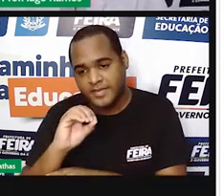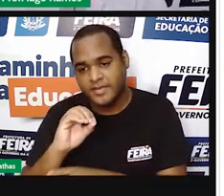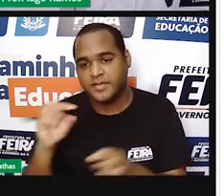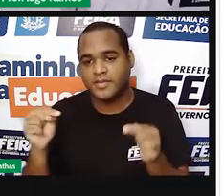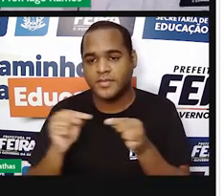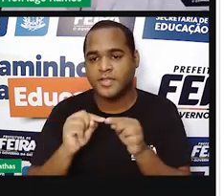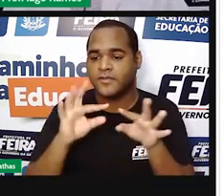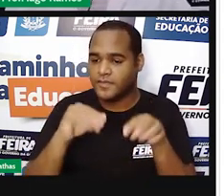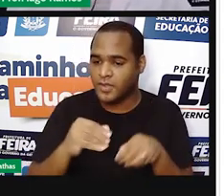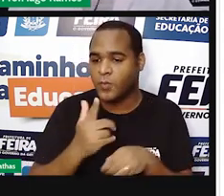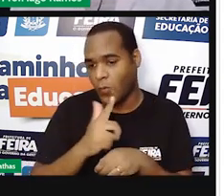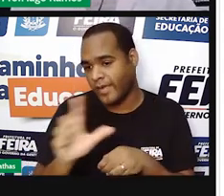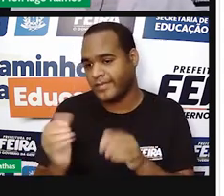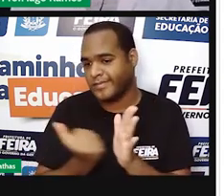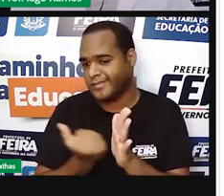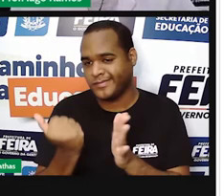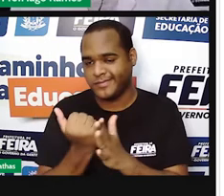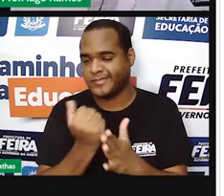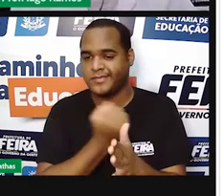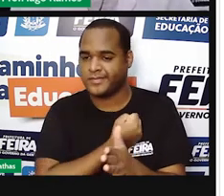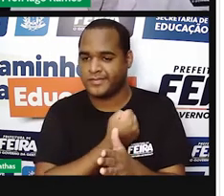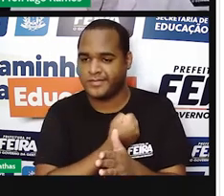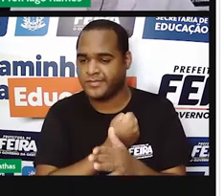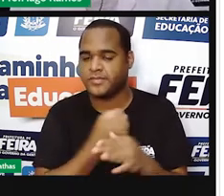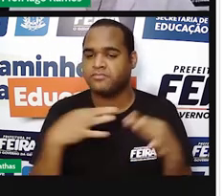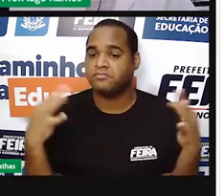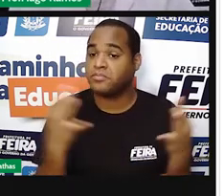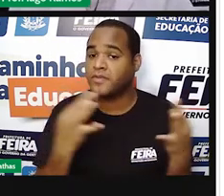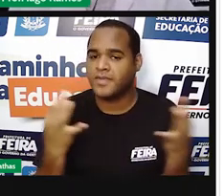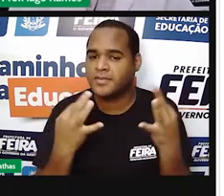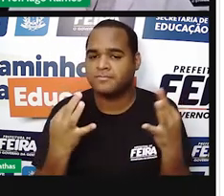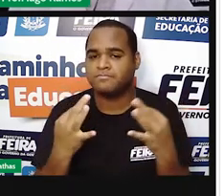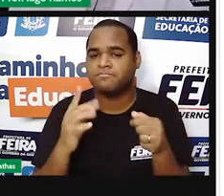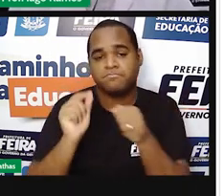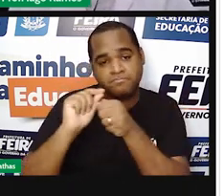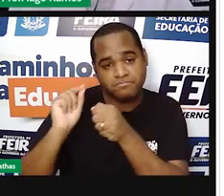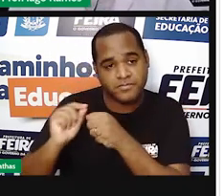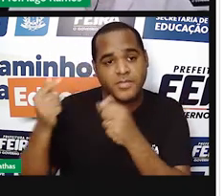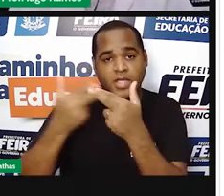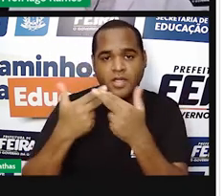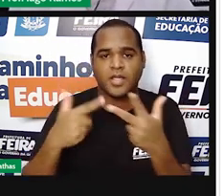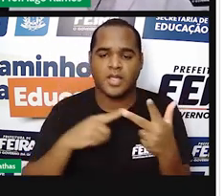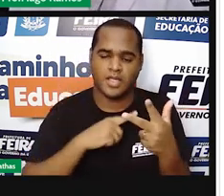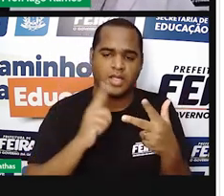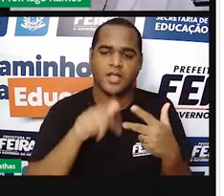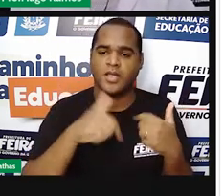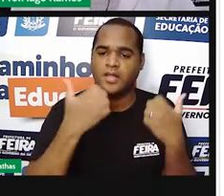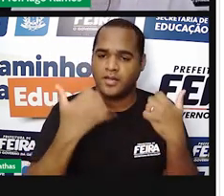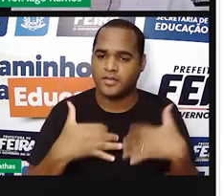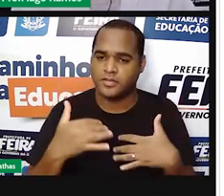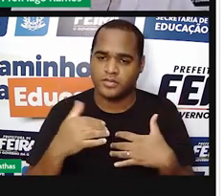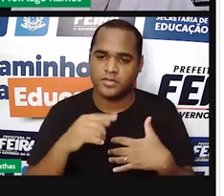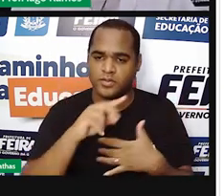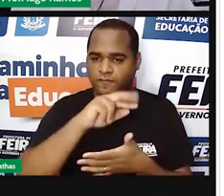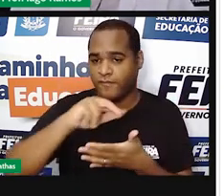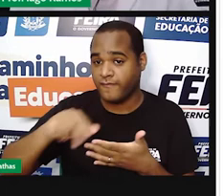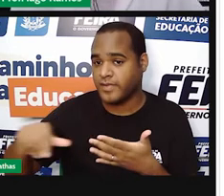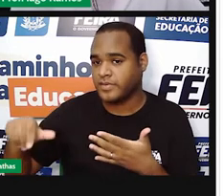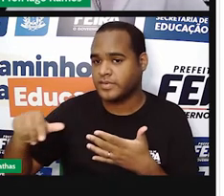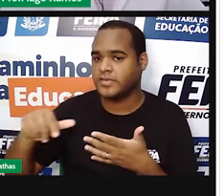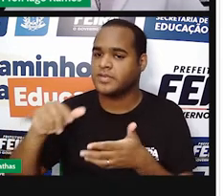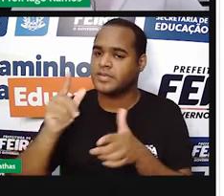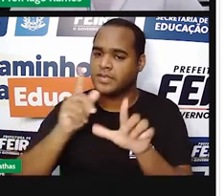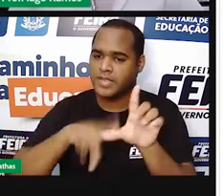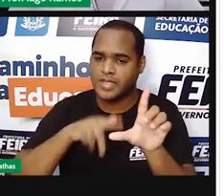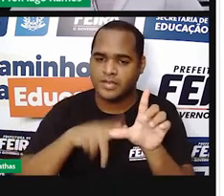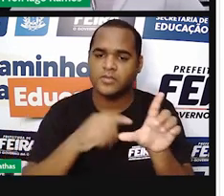10 para última opção de número perfeito fazendo essa multiplicação de todas as escolhas de